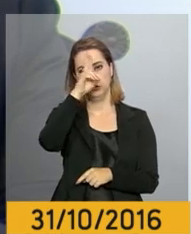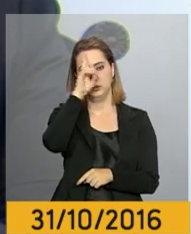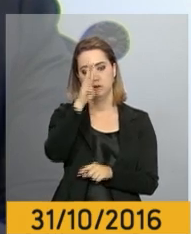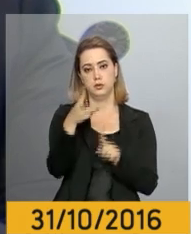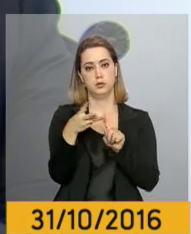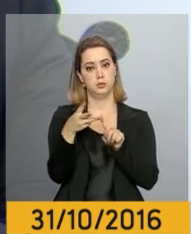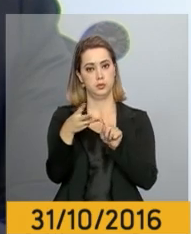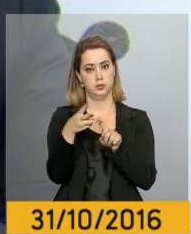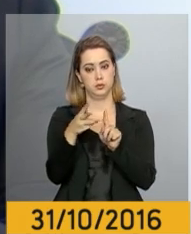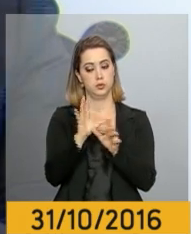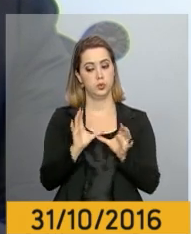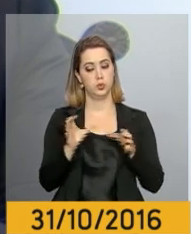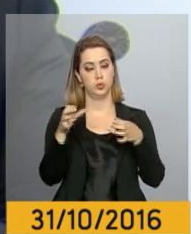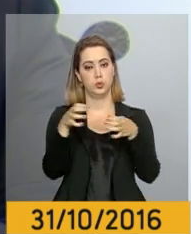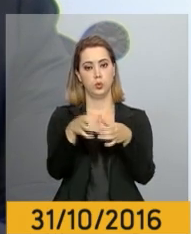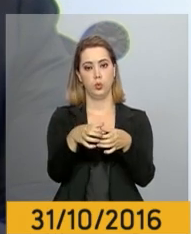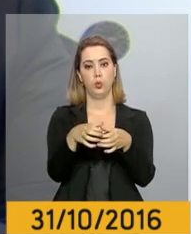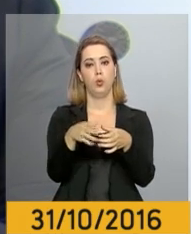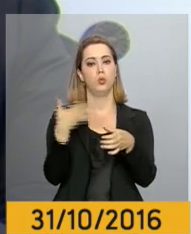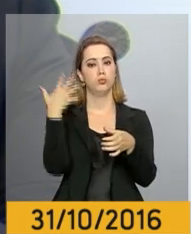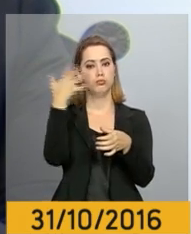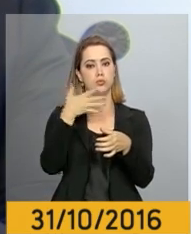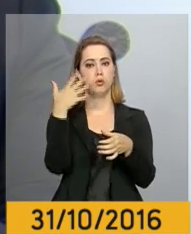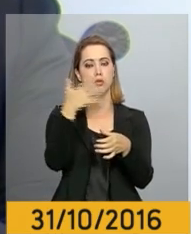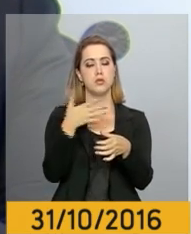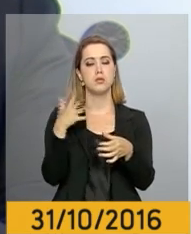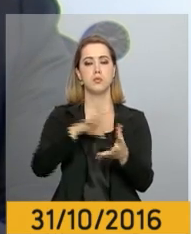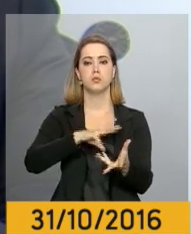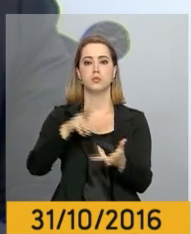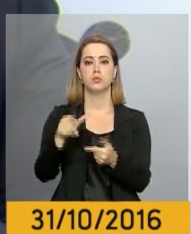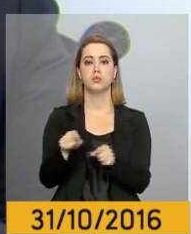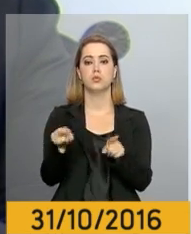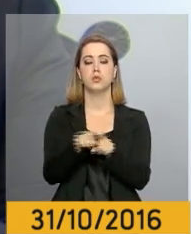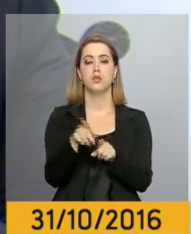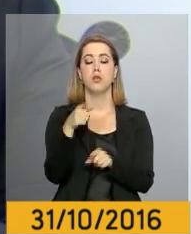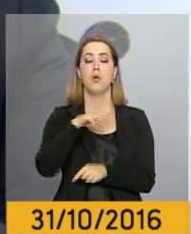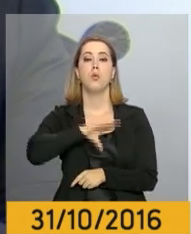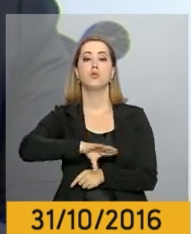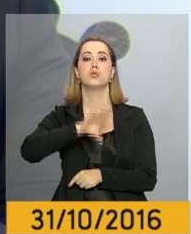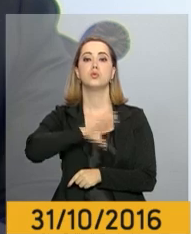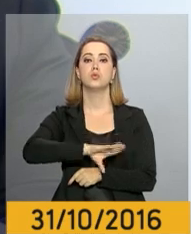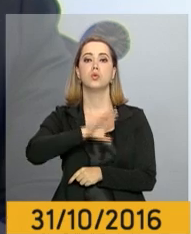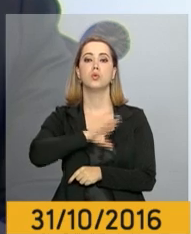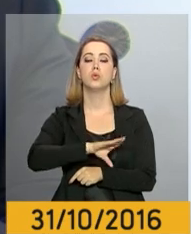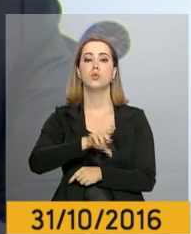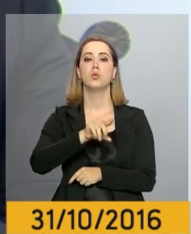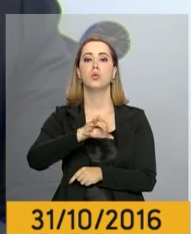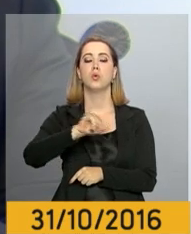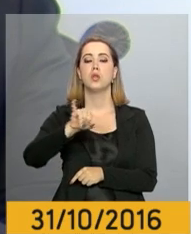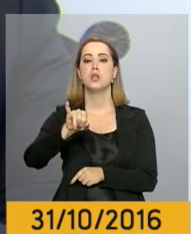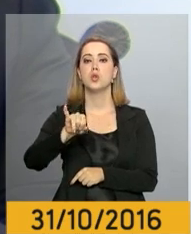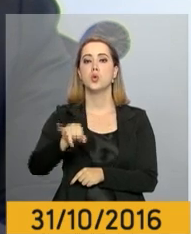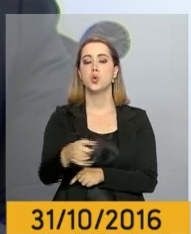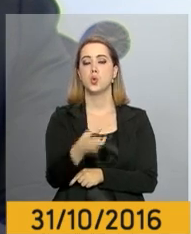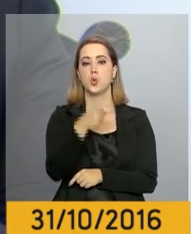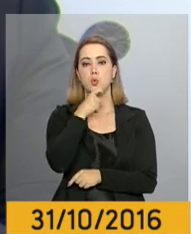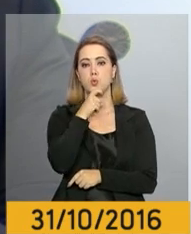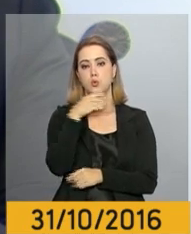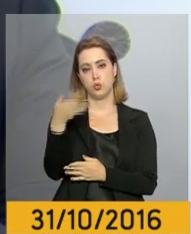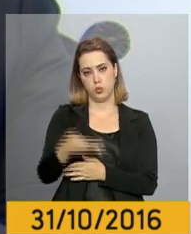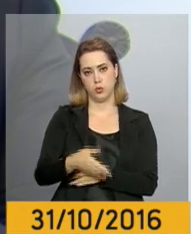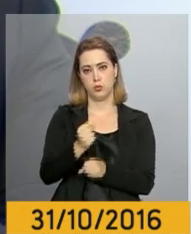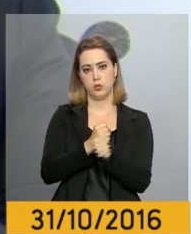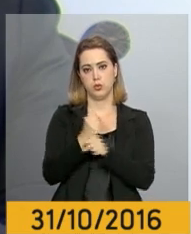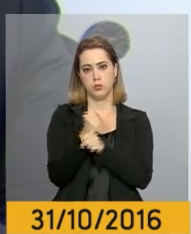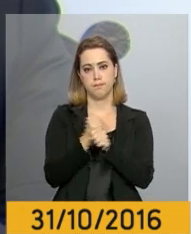conferência internacional sobre o futuro da Língua Portuguesa em D em junho último atestou alcance